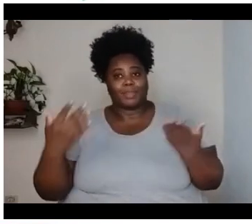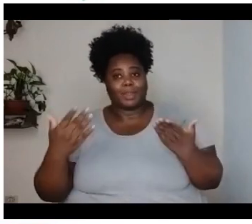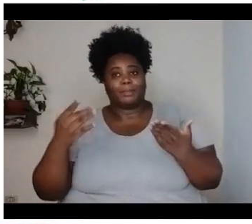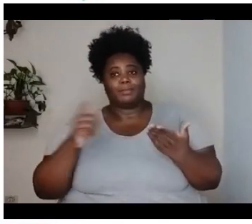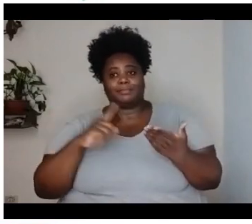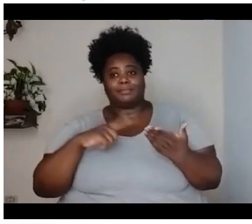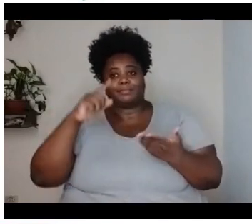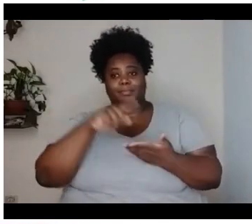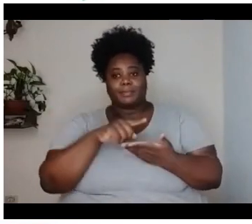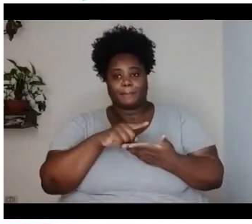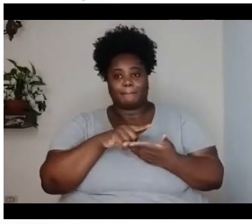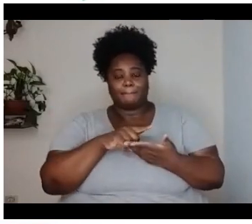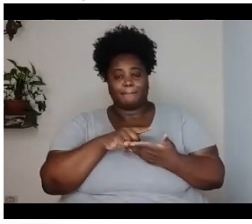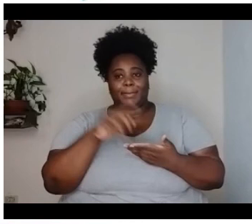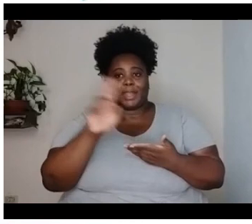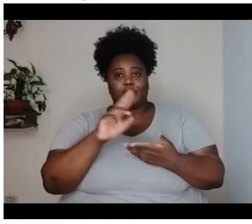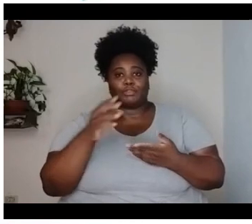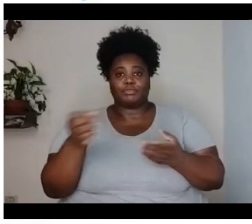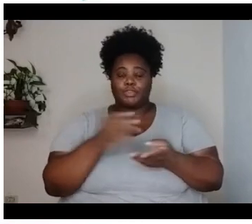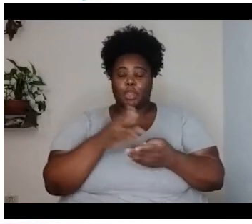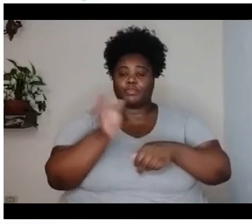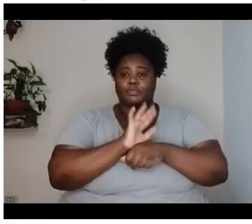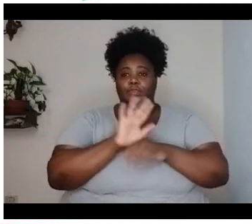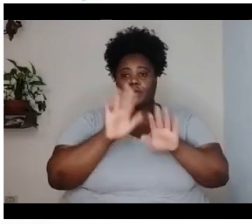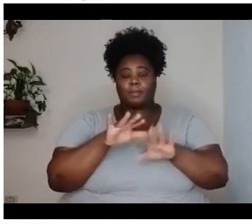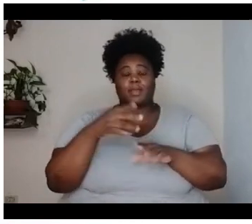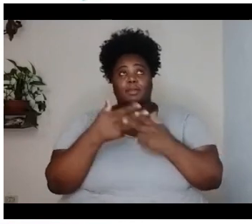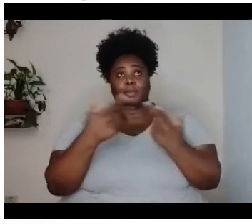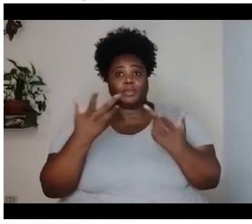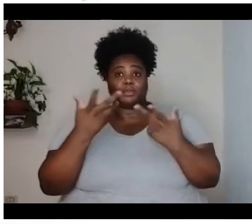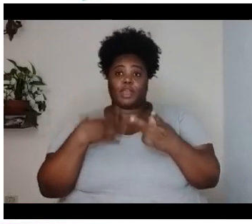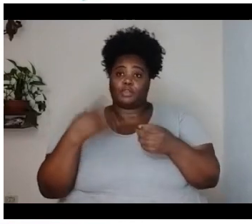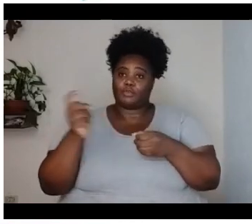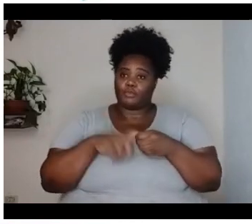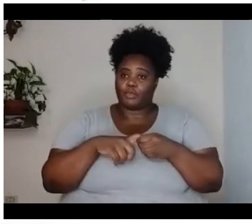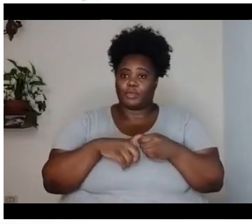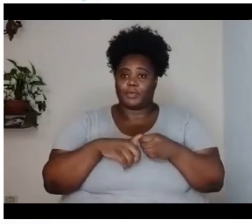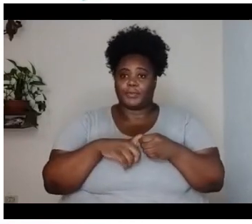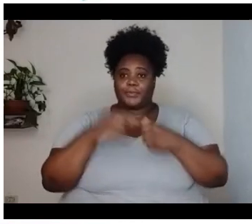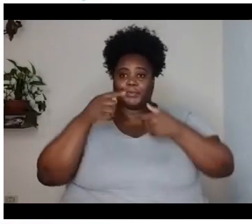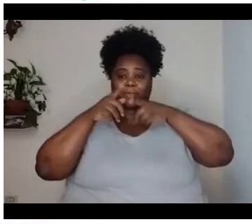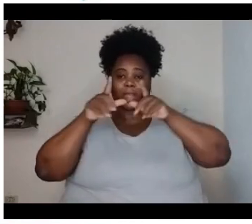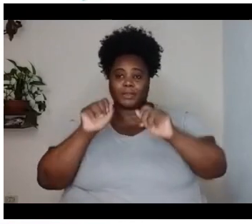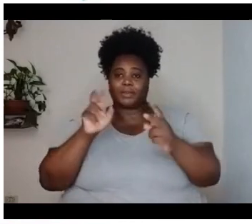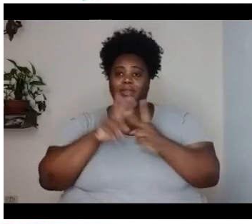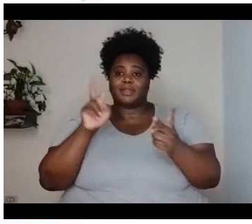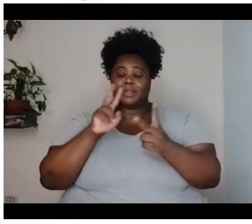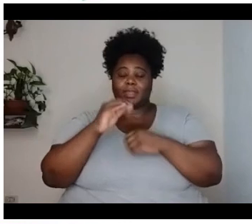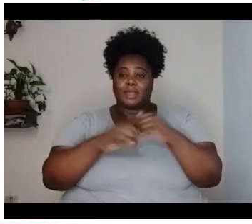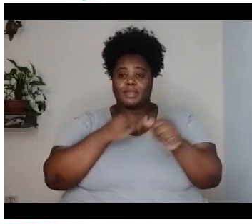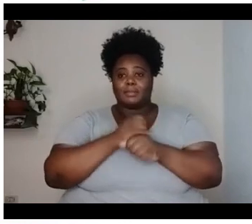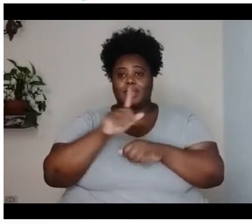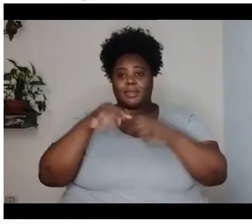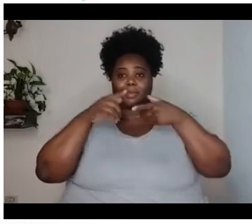assim, sem novos vídeos, mas é uma coisa que eu quero muito retomar. A linguagem da internet é uma linguagem que eu acho